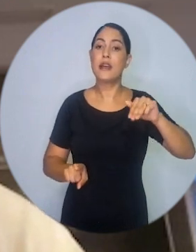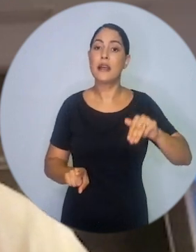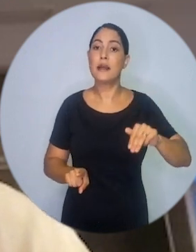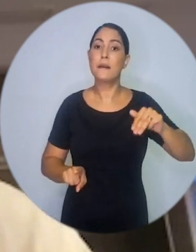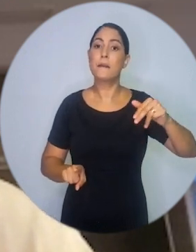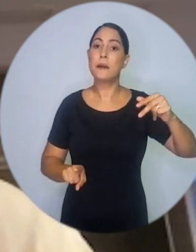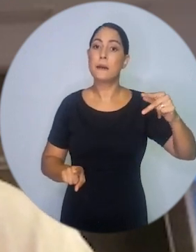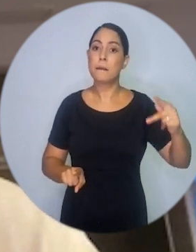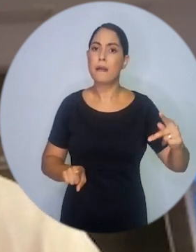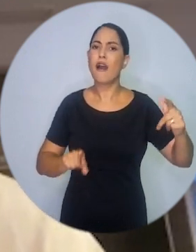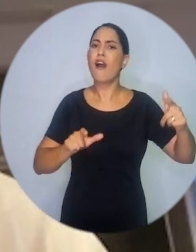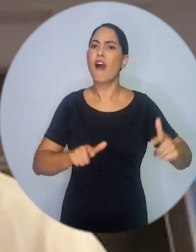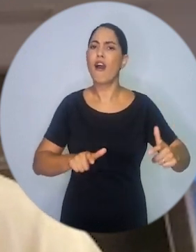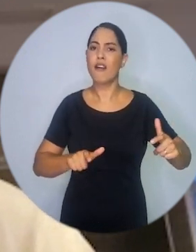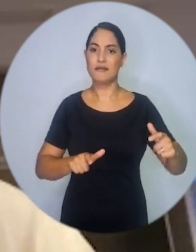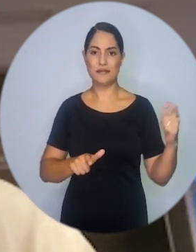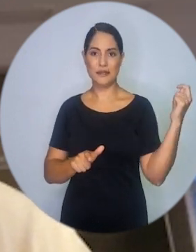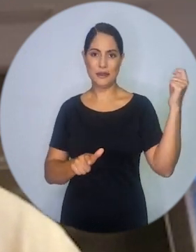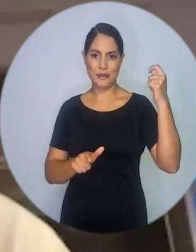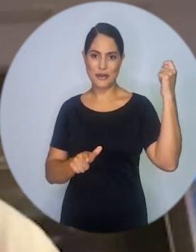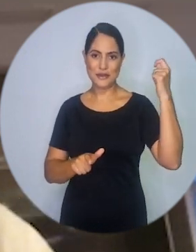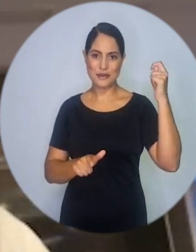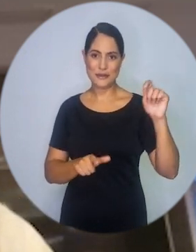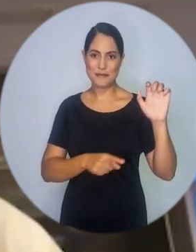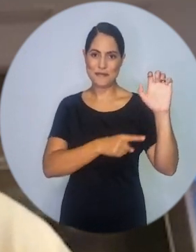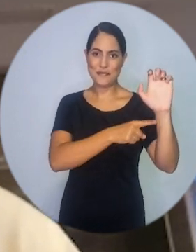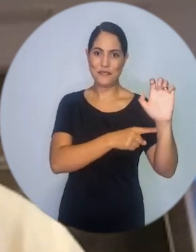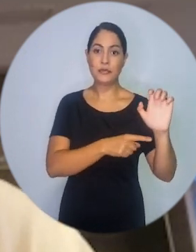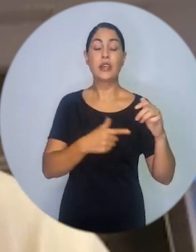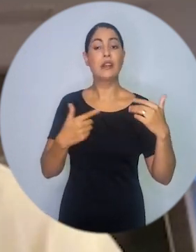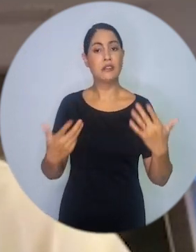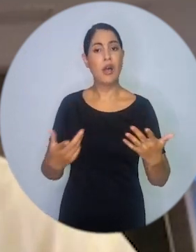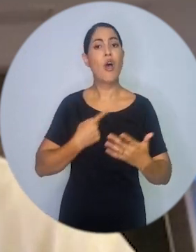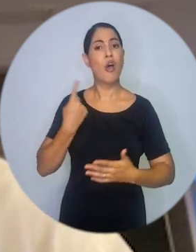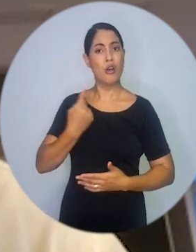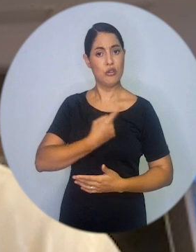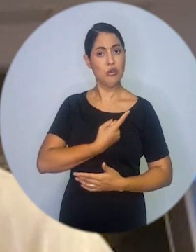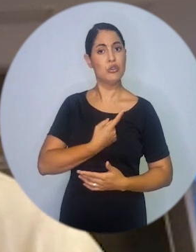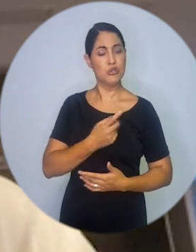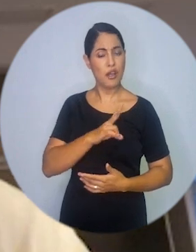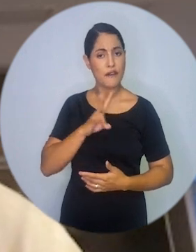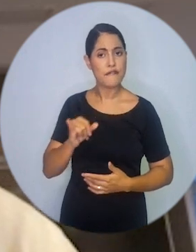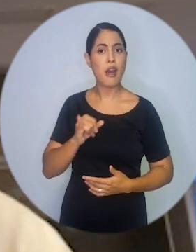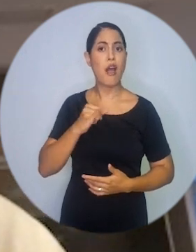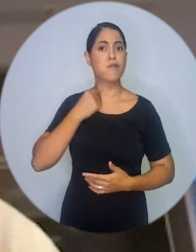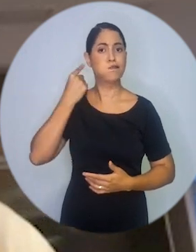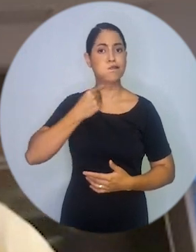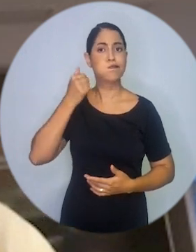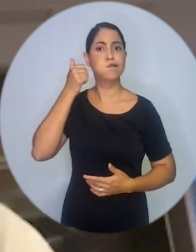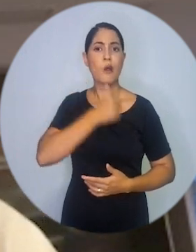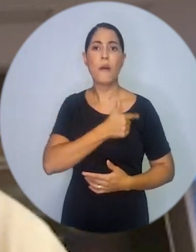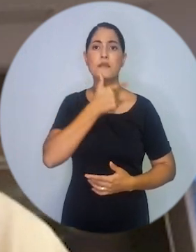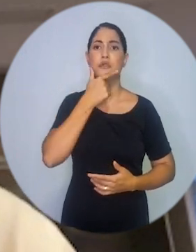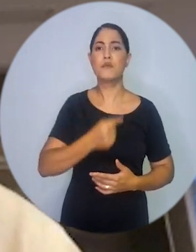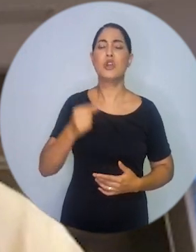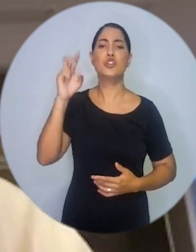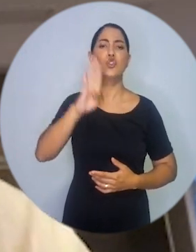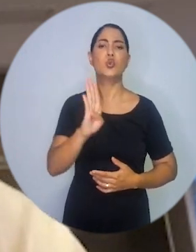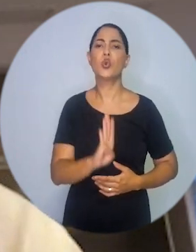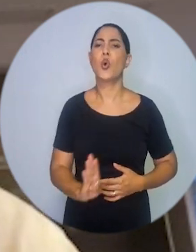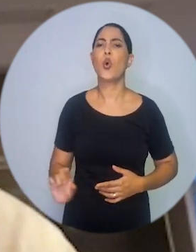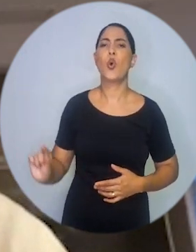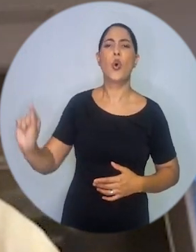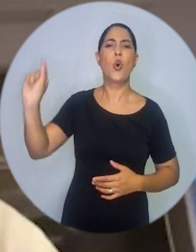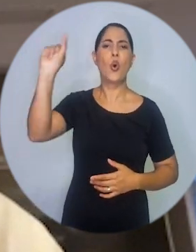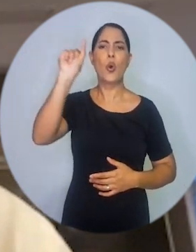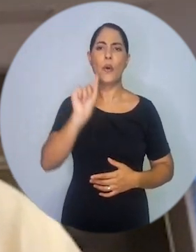a FMP do Rio Grande do Sul, e nós iremos oferecer para advogadas e